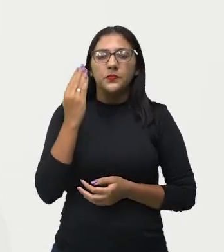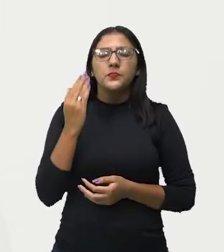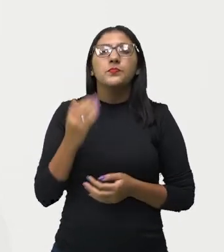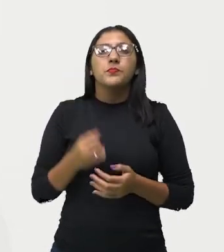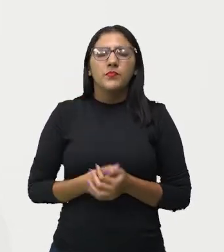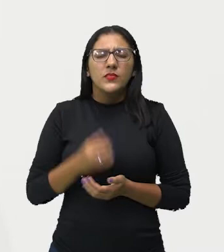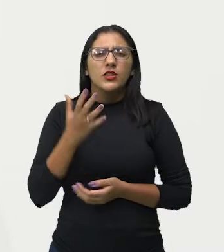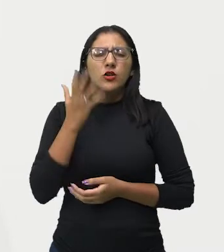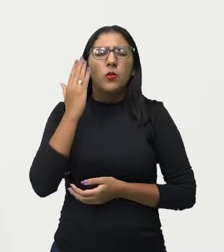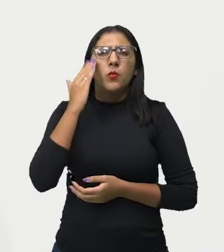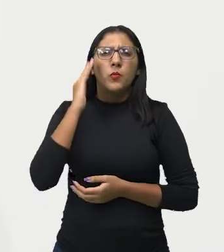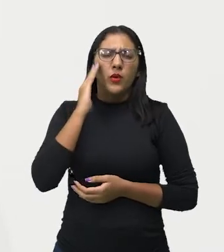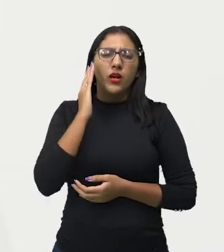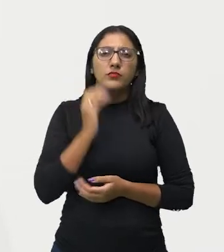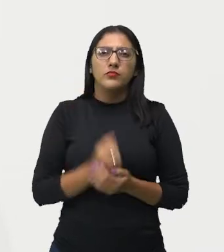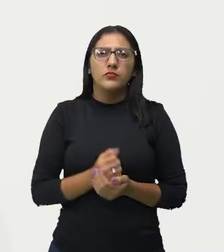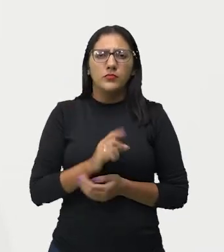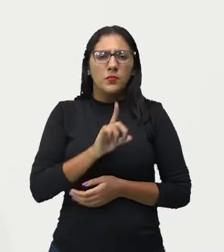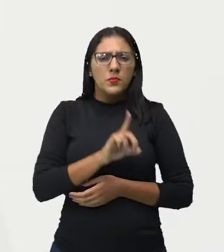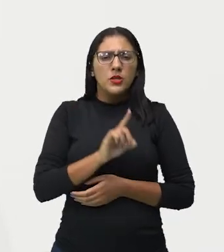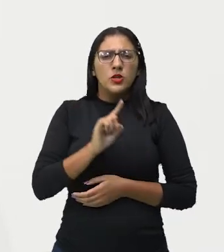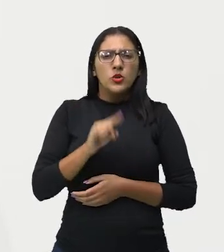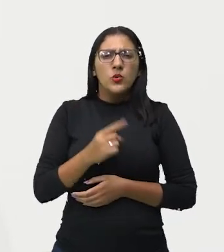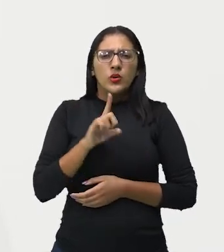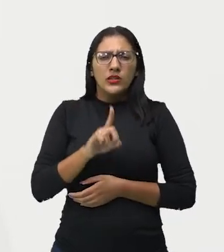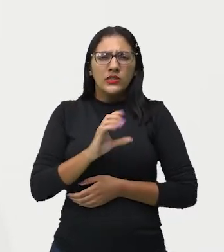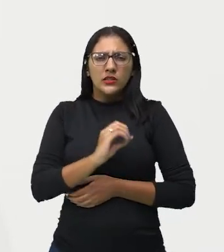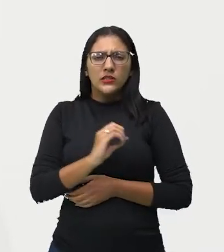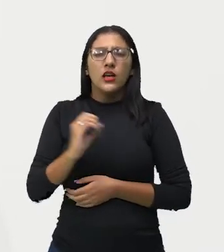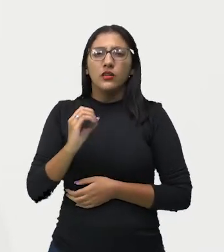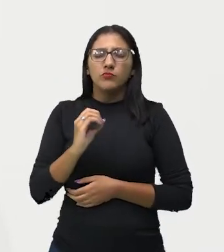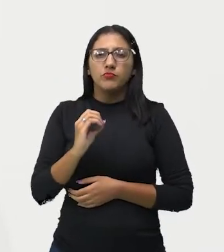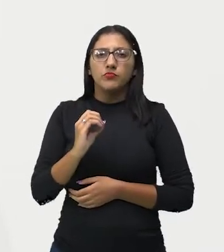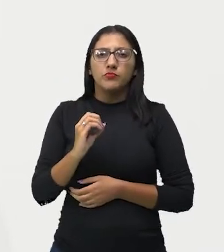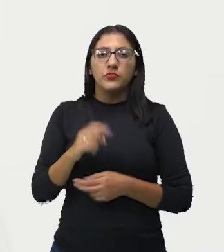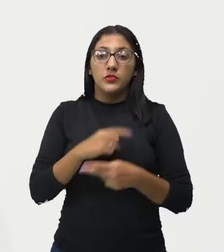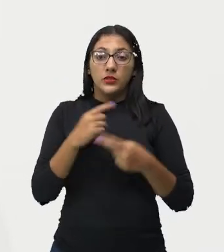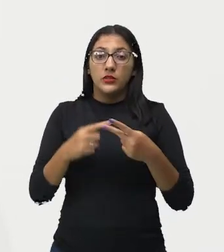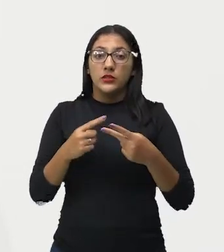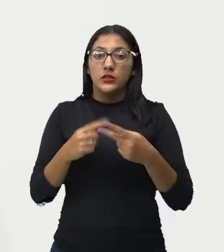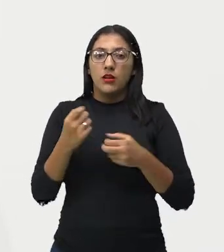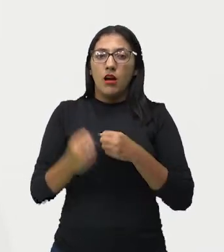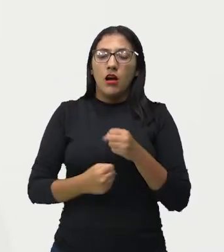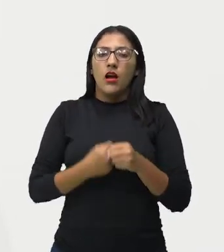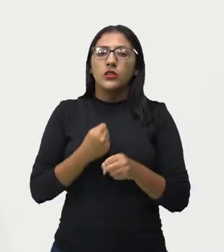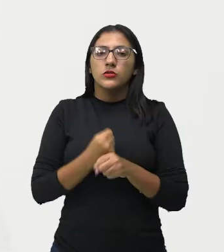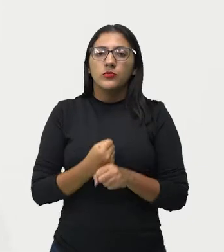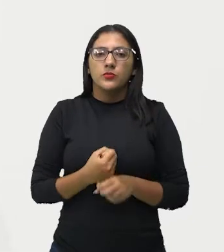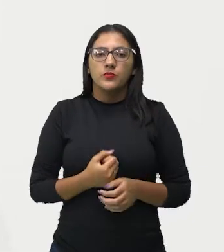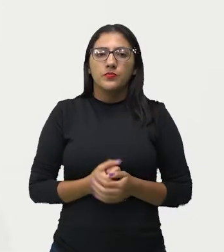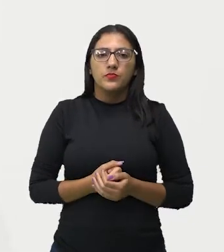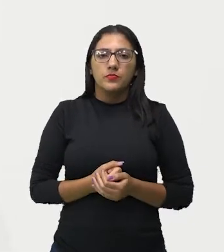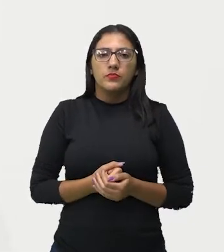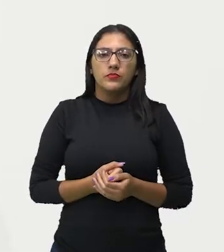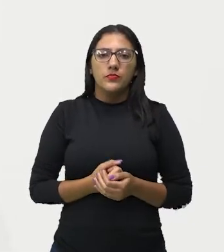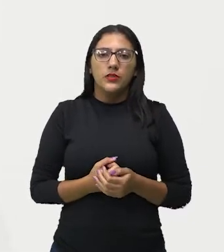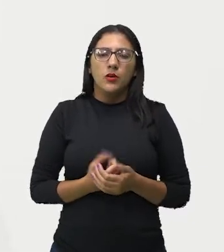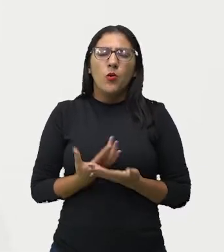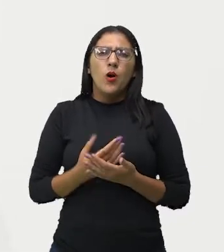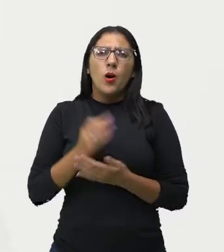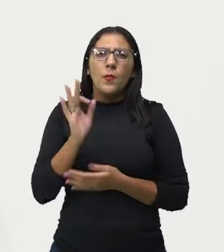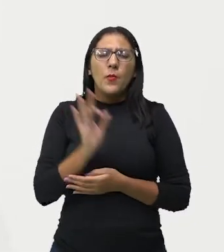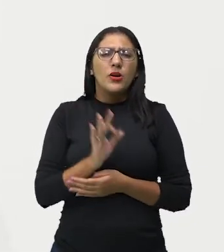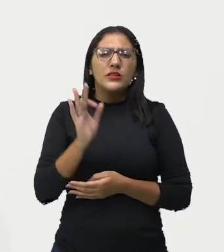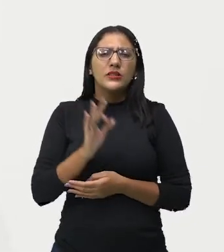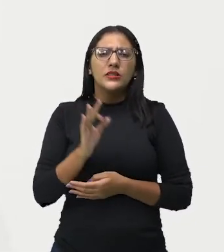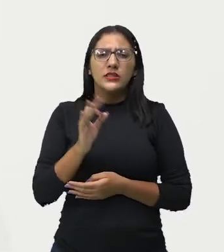Sabendo disso, se já tem 1.100, vai acrescentar no segundo ano, agora atenção, alunos, quanto é o juro de R$1.000? A gente já sabe,